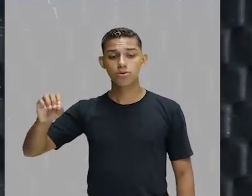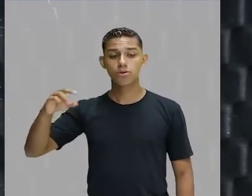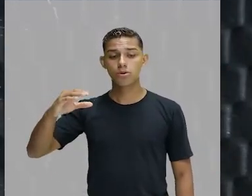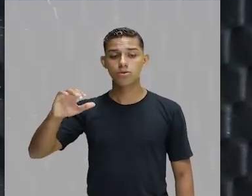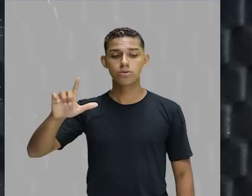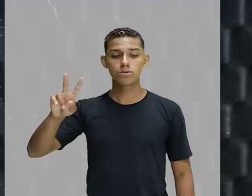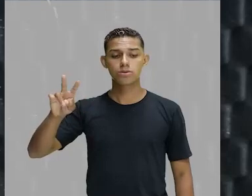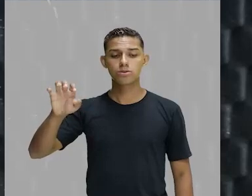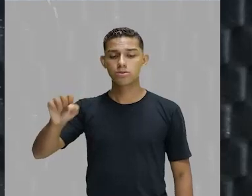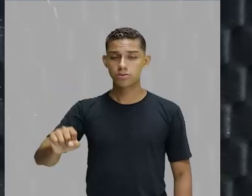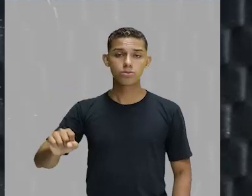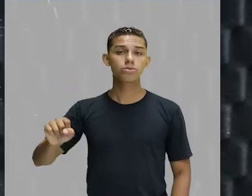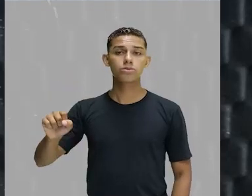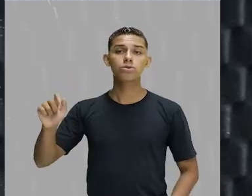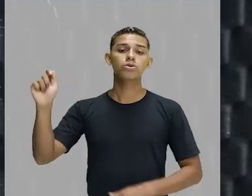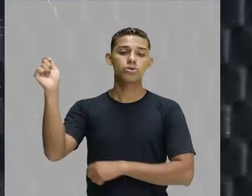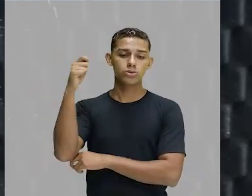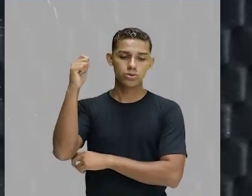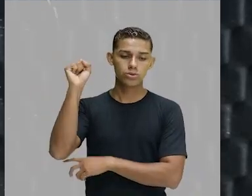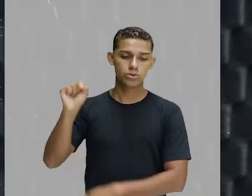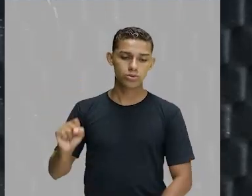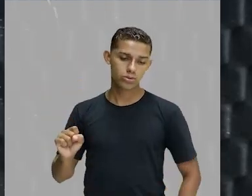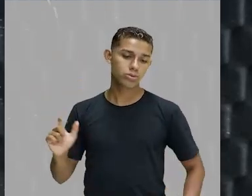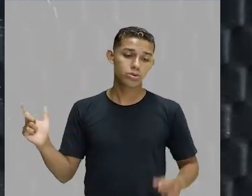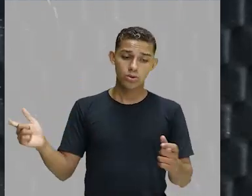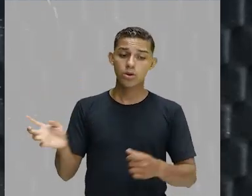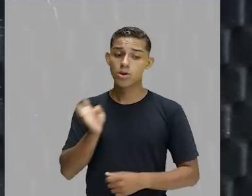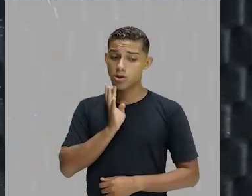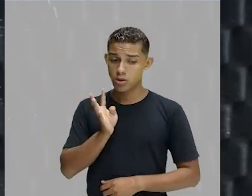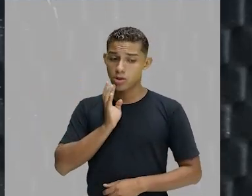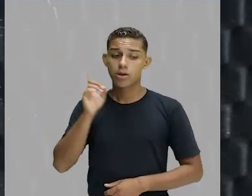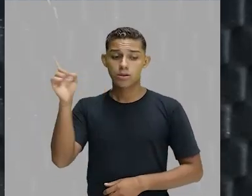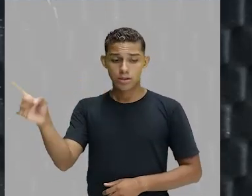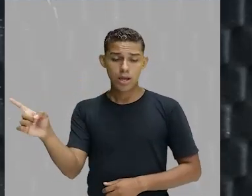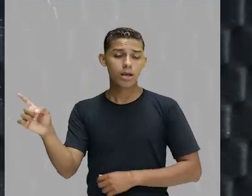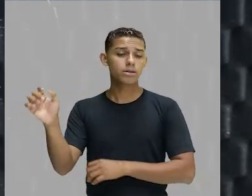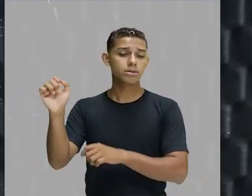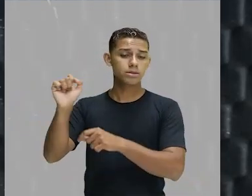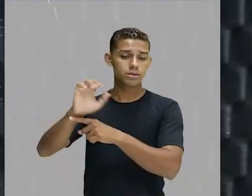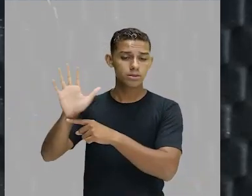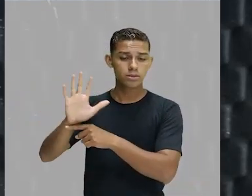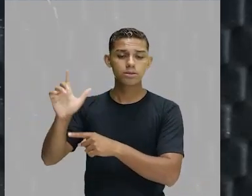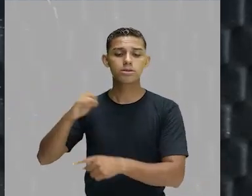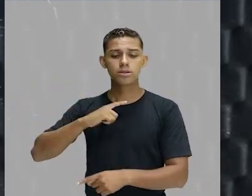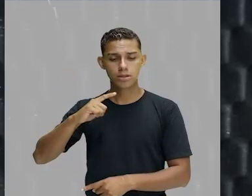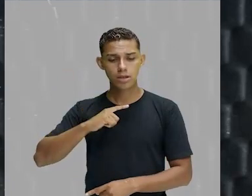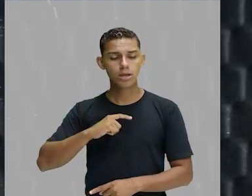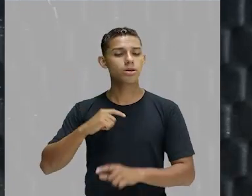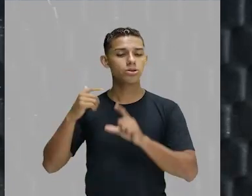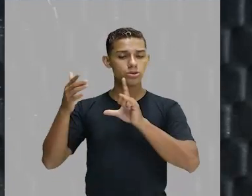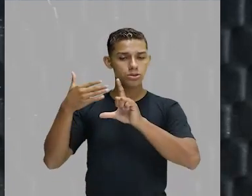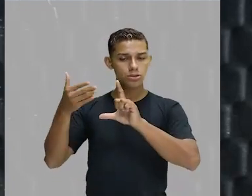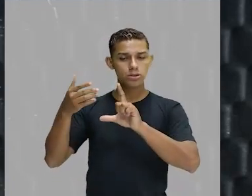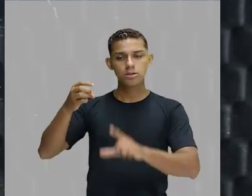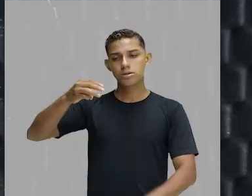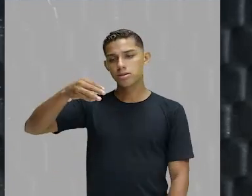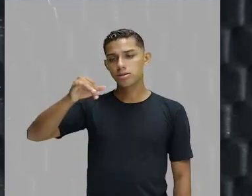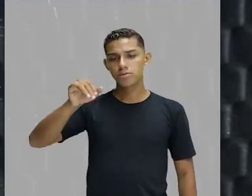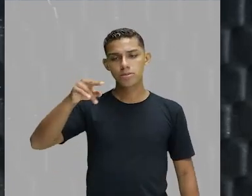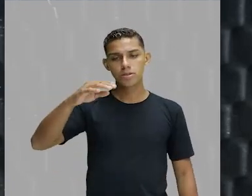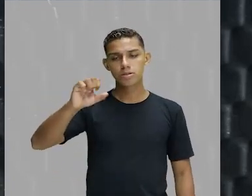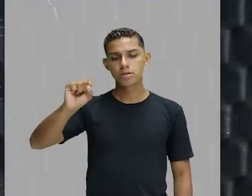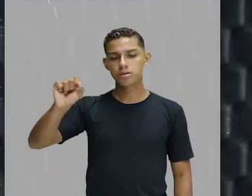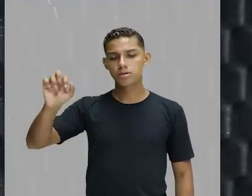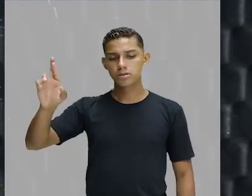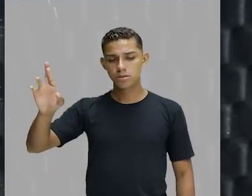de série, tá, para vocês. Bento Gonçalves tem uma minissérie que alguns